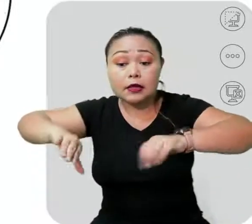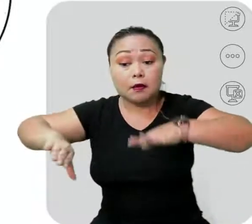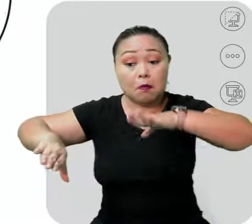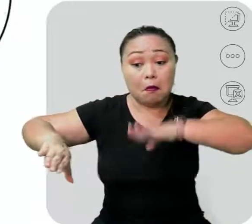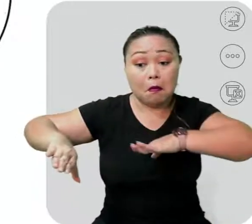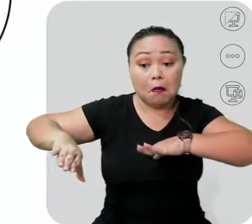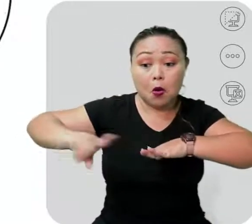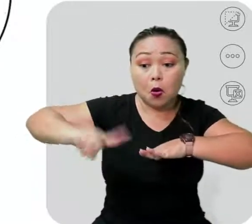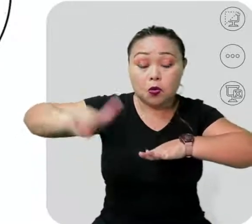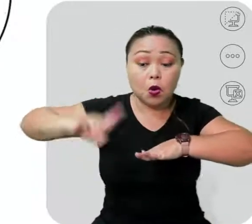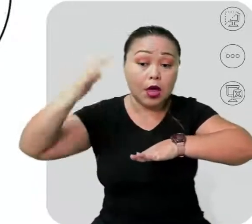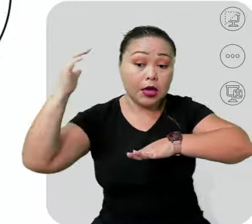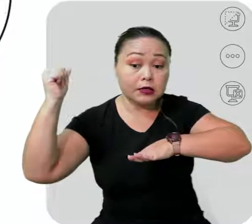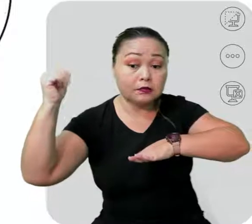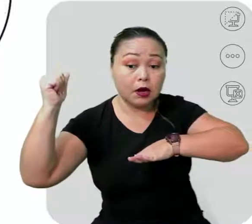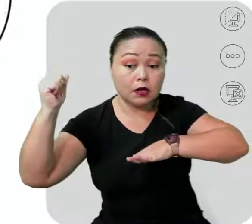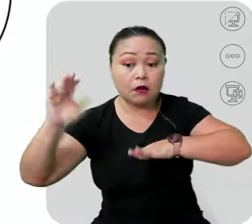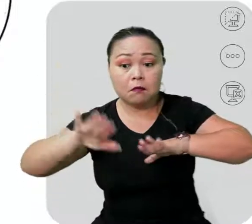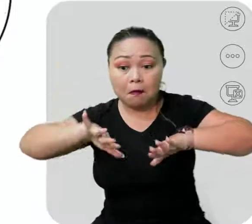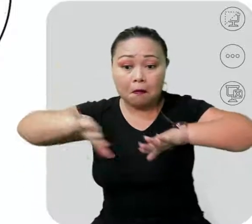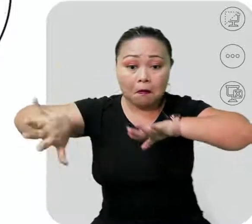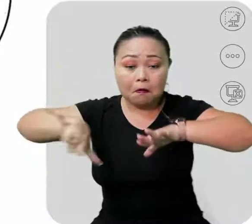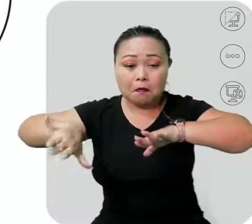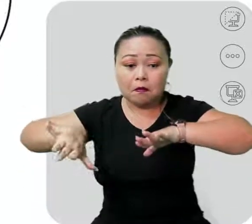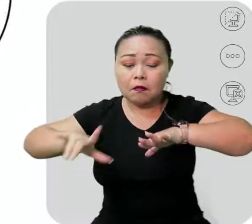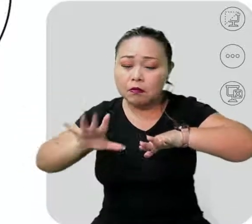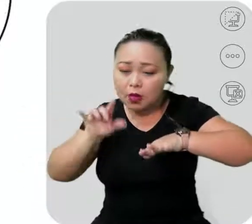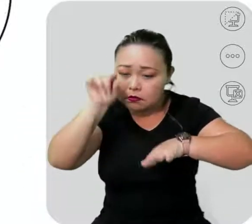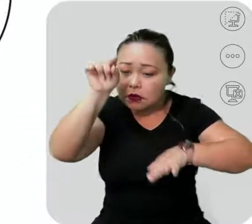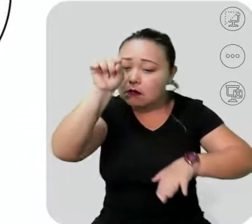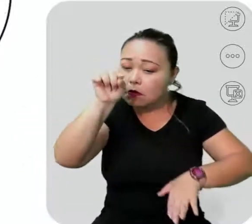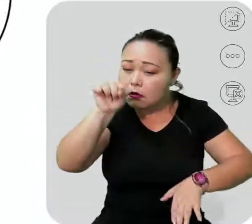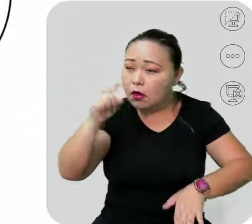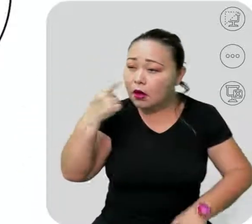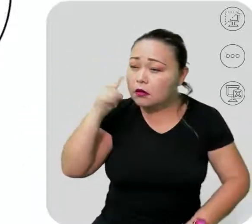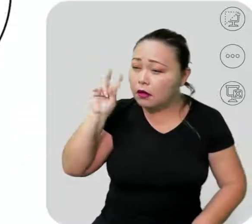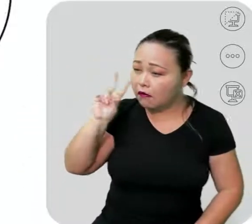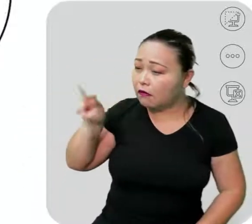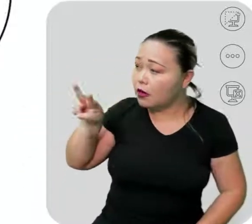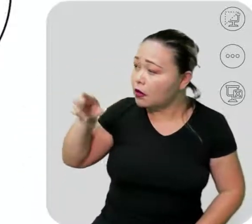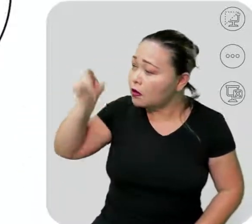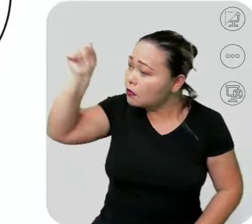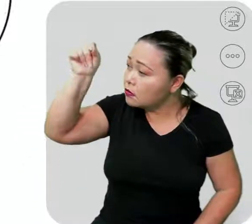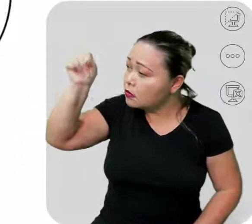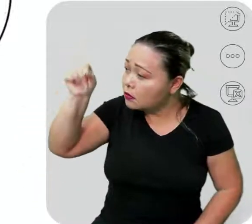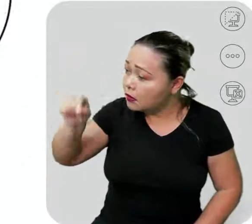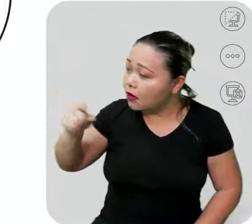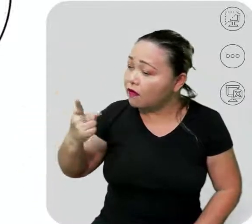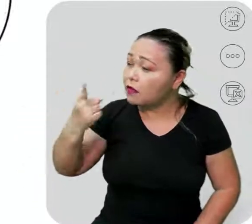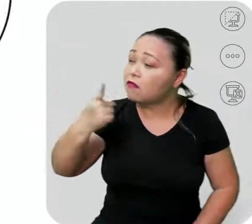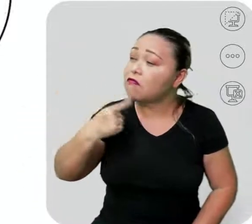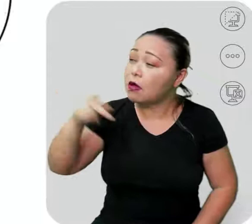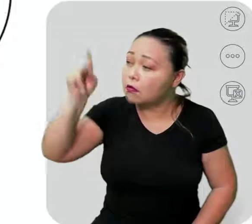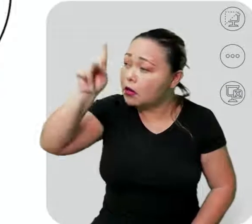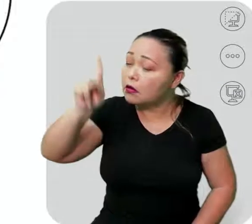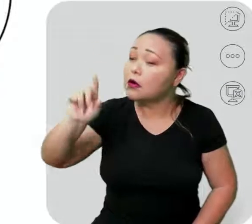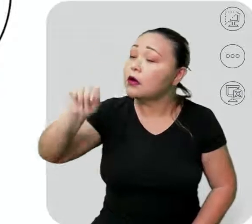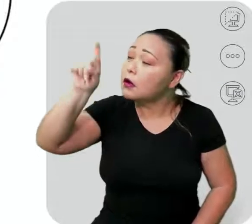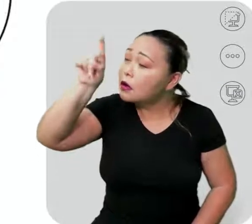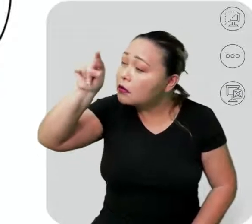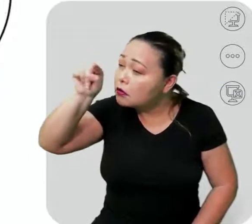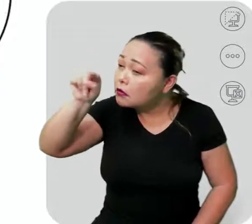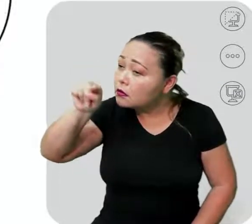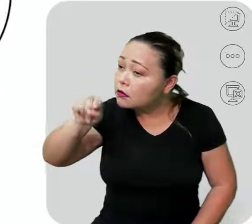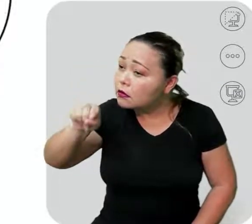Portugal essa daqui a linha pontilhada essa que eu tô passando aqui o pessoal vermelho é a